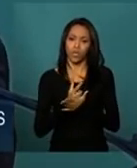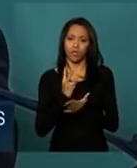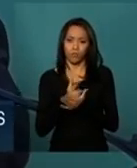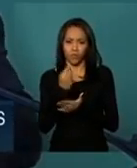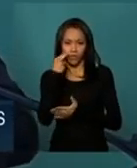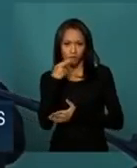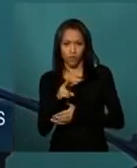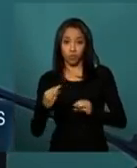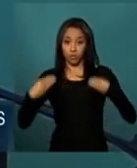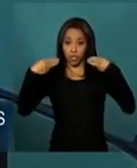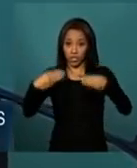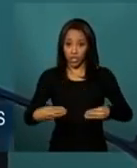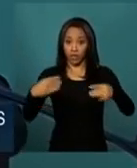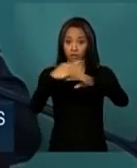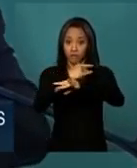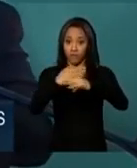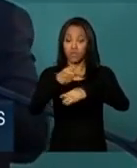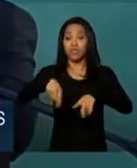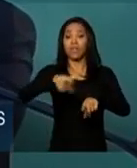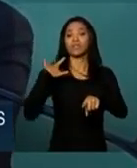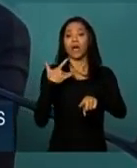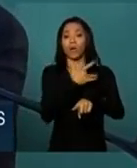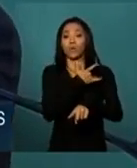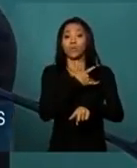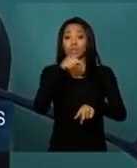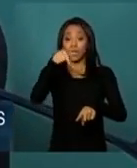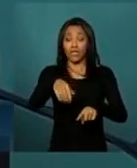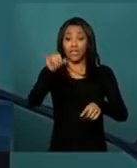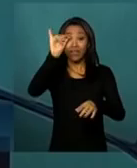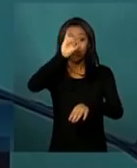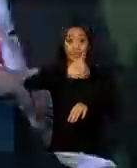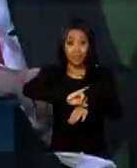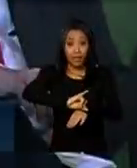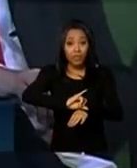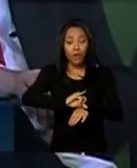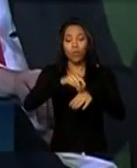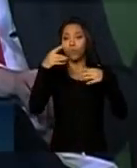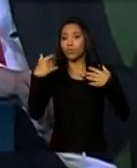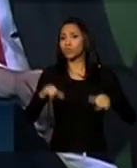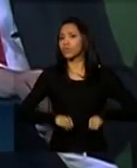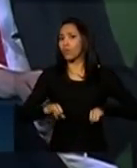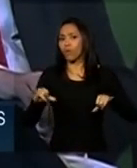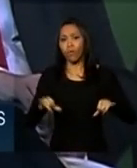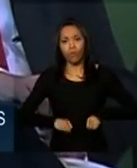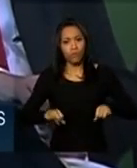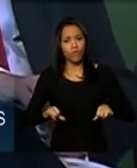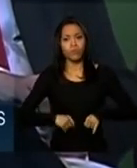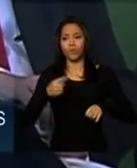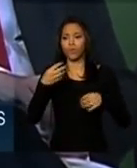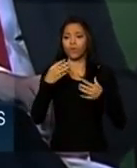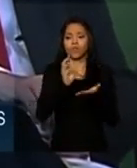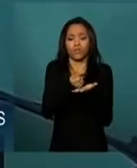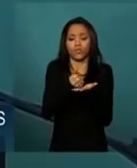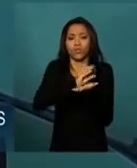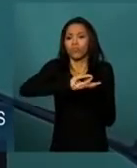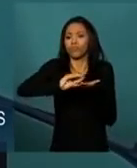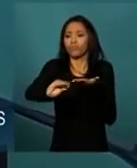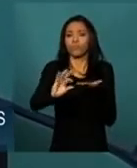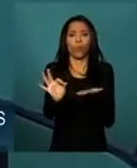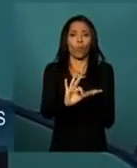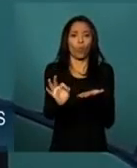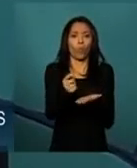da Saúde. Teresina é a capital que mais sofre com a questão do subfinanciamento da saúde. Daria somente